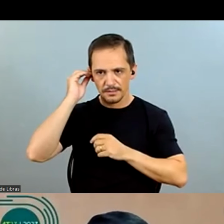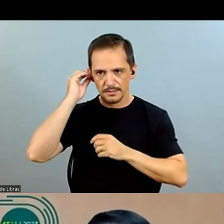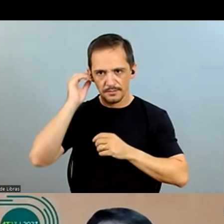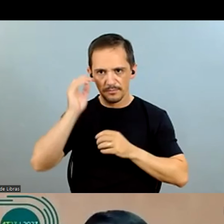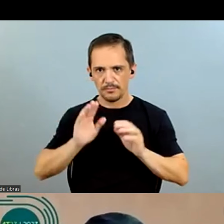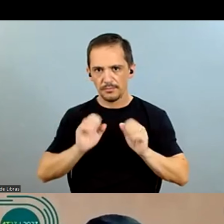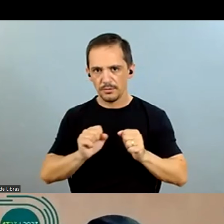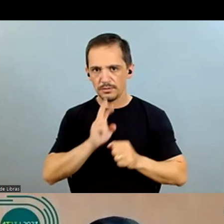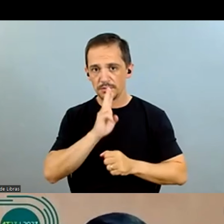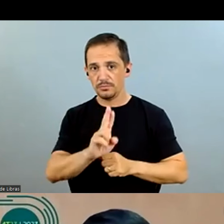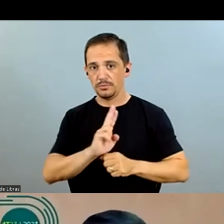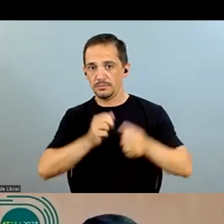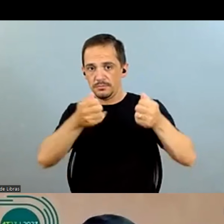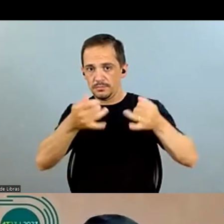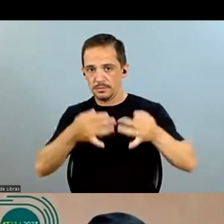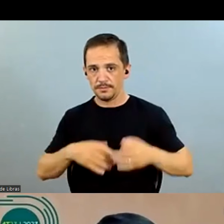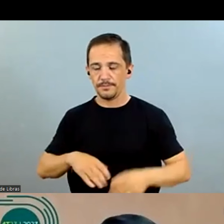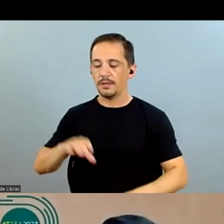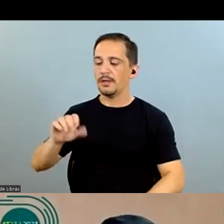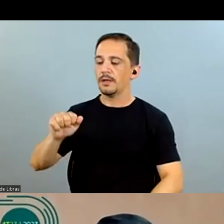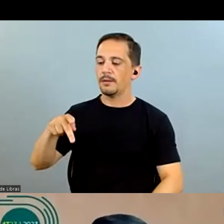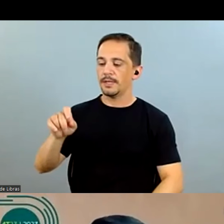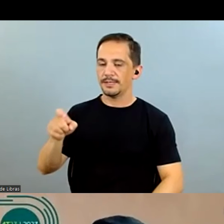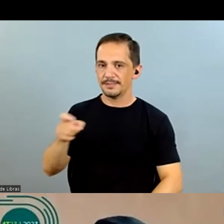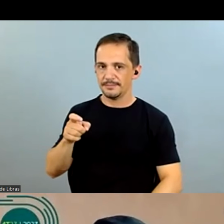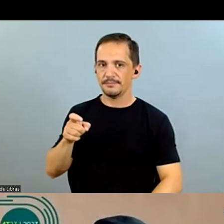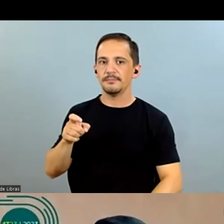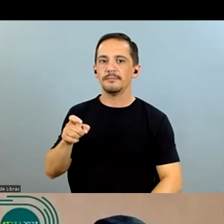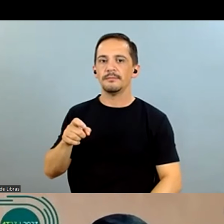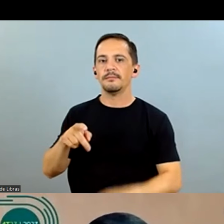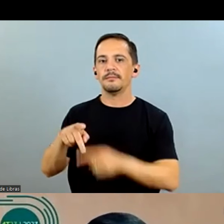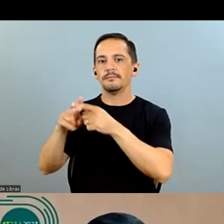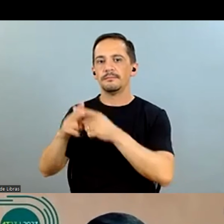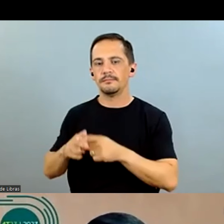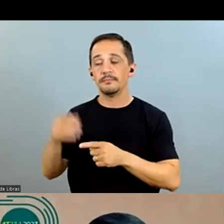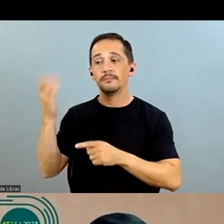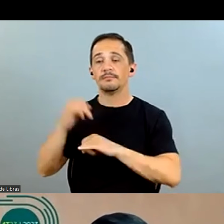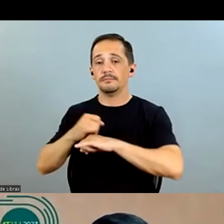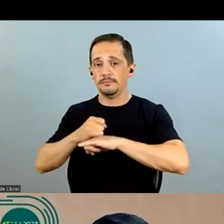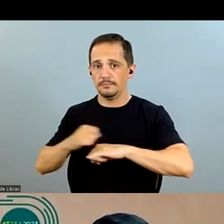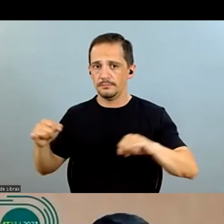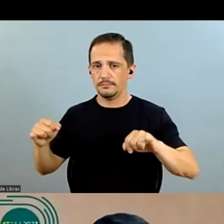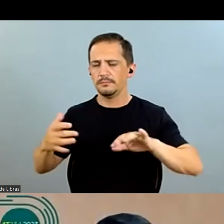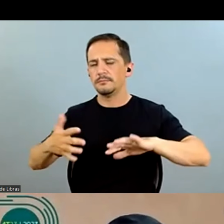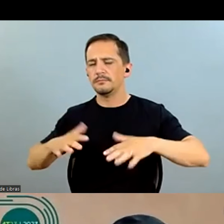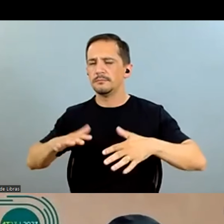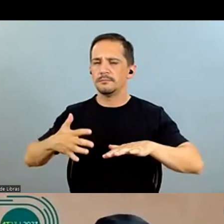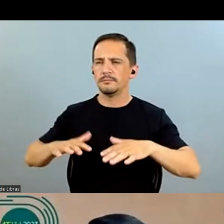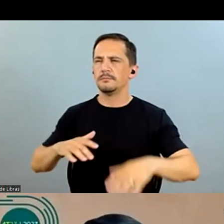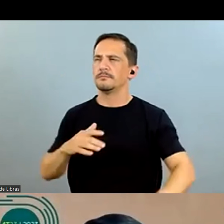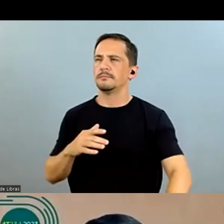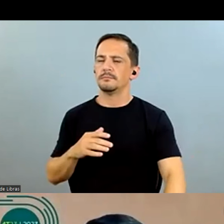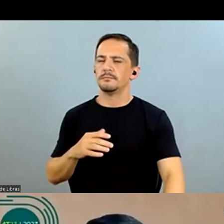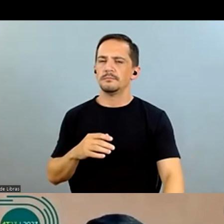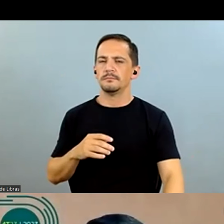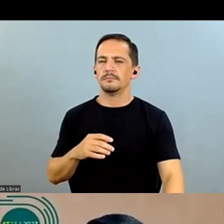passar o nosso capex de de de manutenção é o que foi divulgado né em torno de 100 eh não sei qual